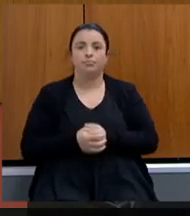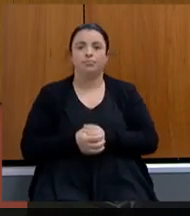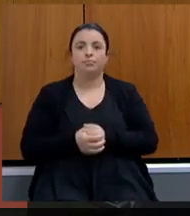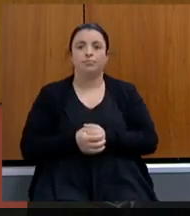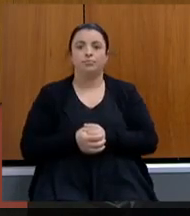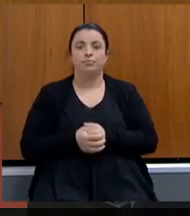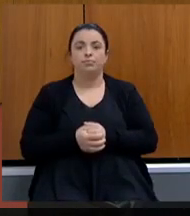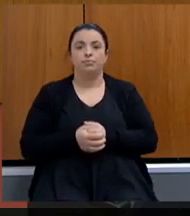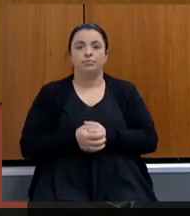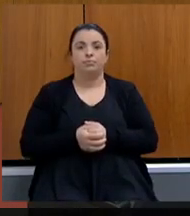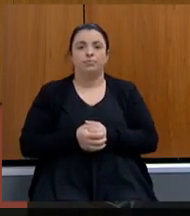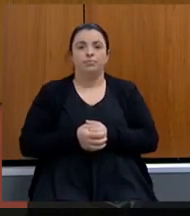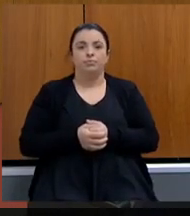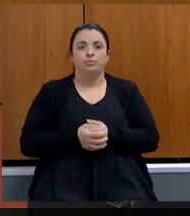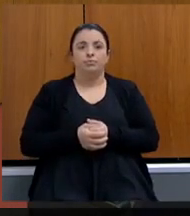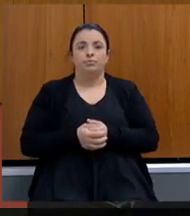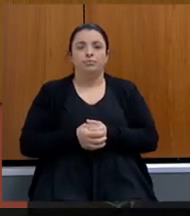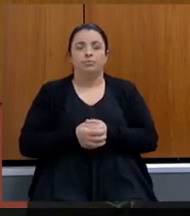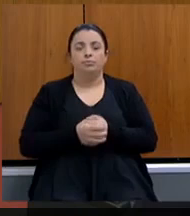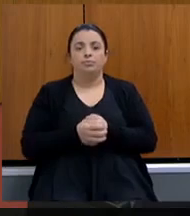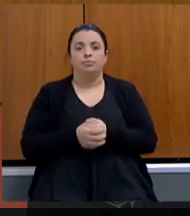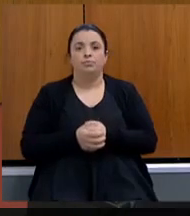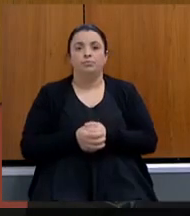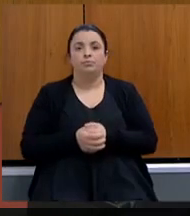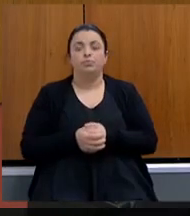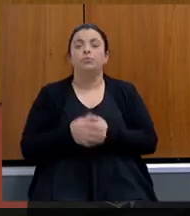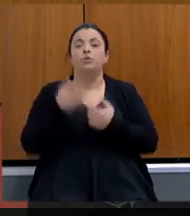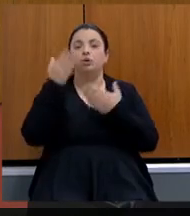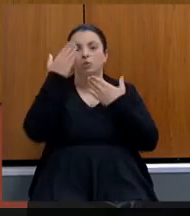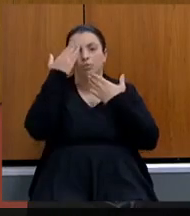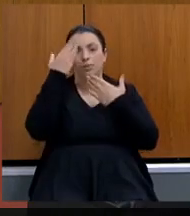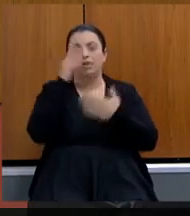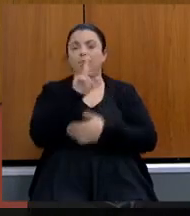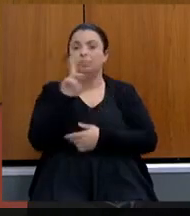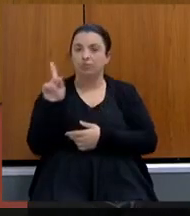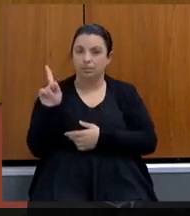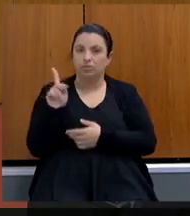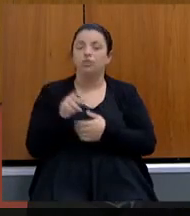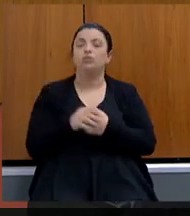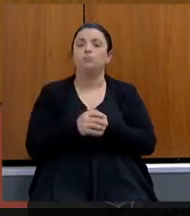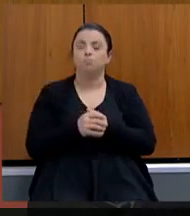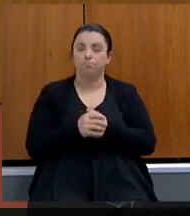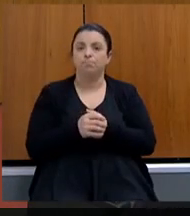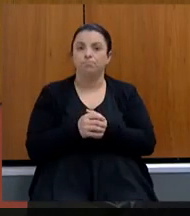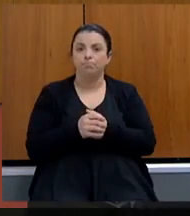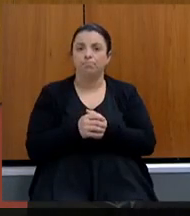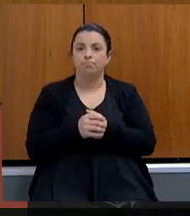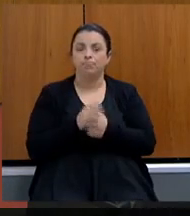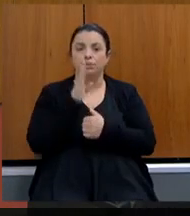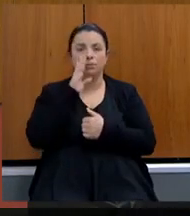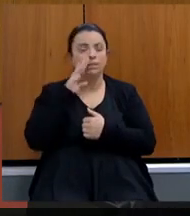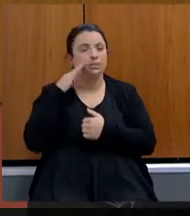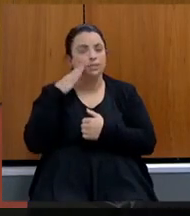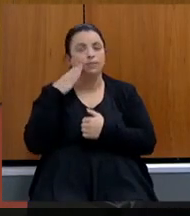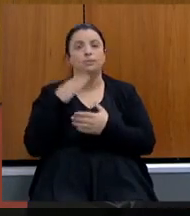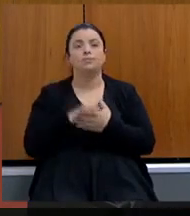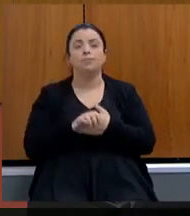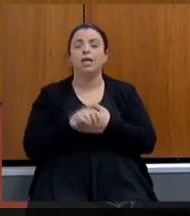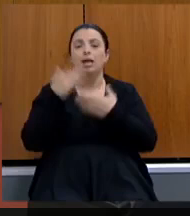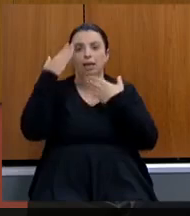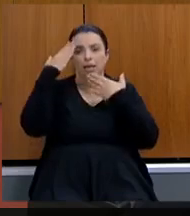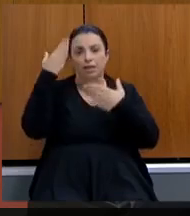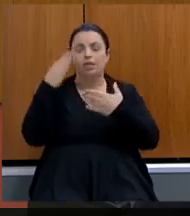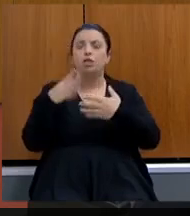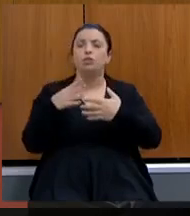Ah tá Me desculpa pensei em pegar Presidente agradeço aí e qual comprime a todos os meus colegas